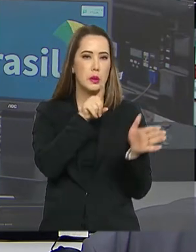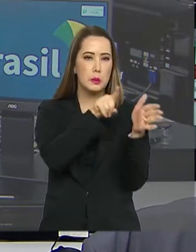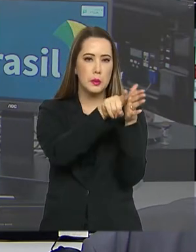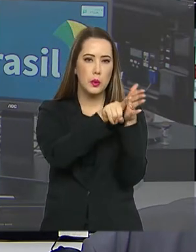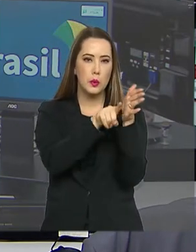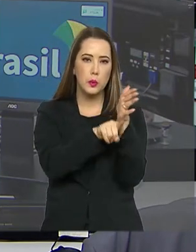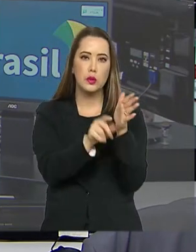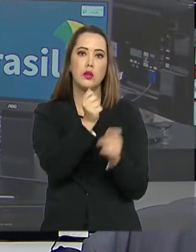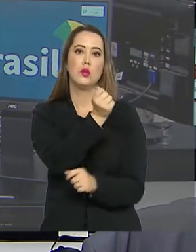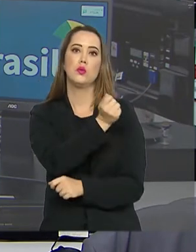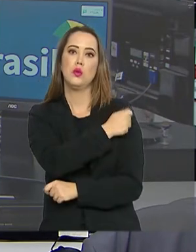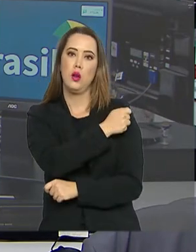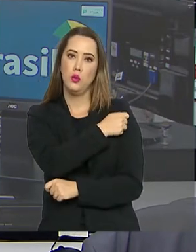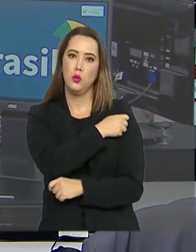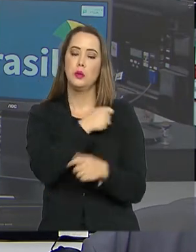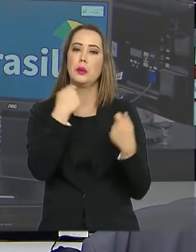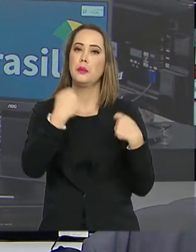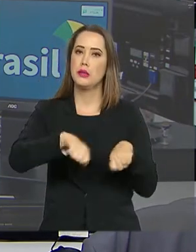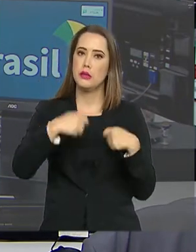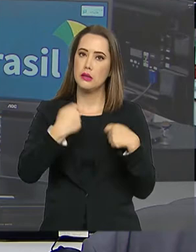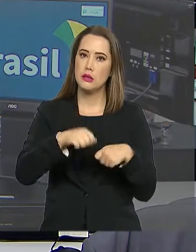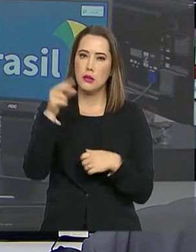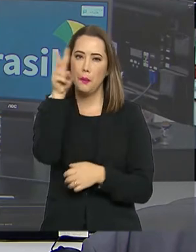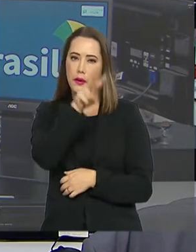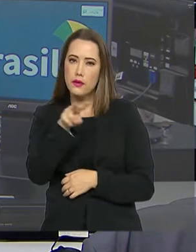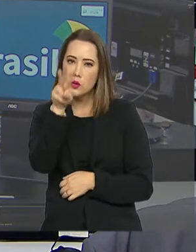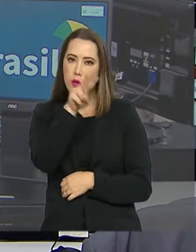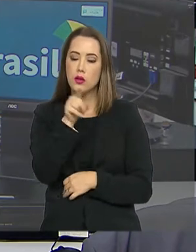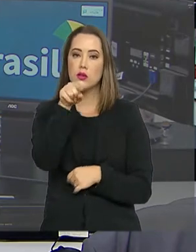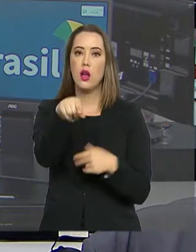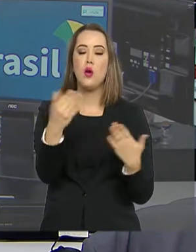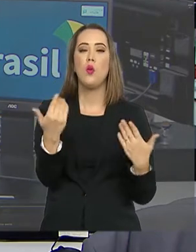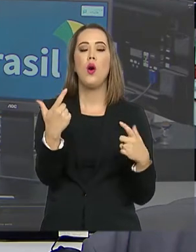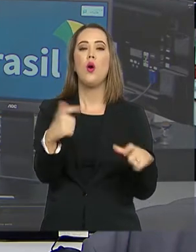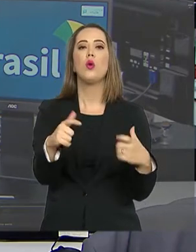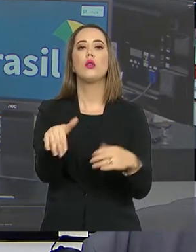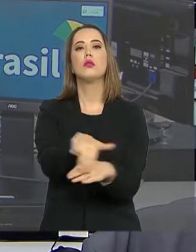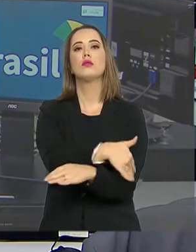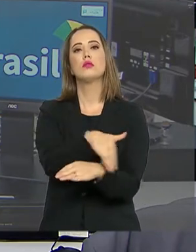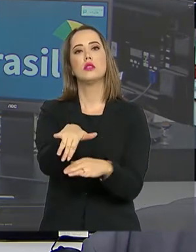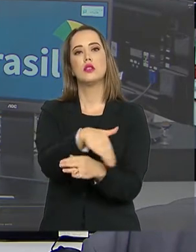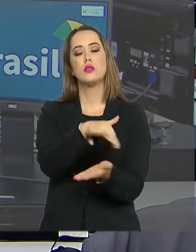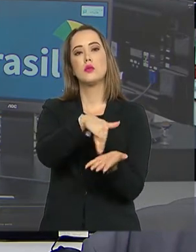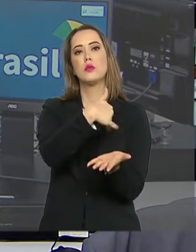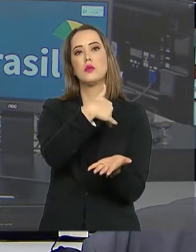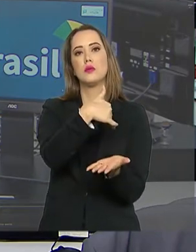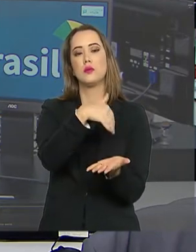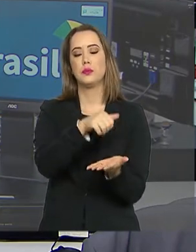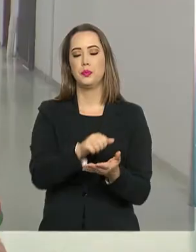questionário do estudante, requisito para visualizar o cartão de confirmação da inscrição.